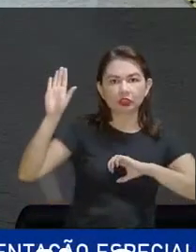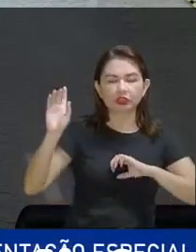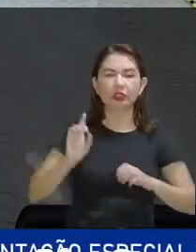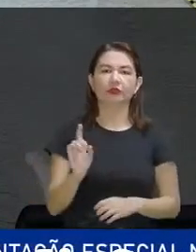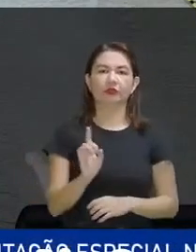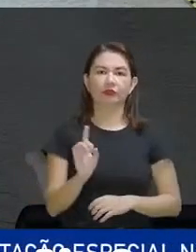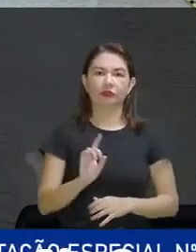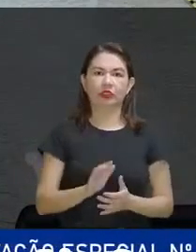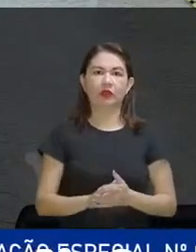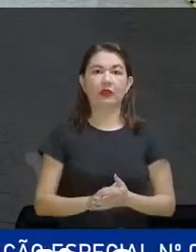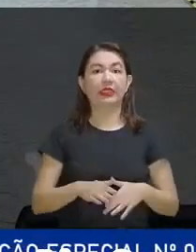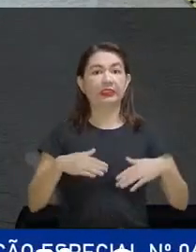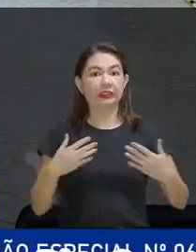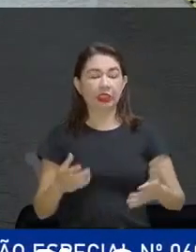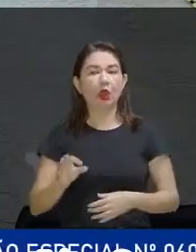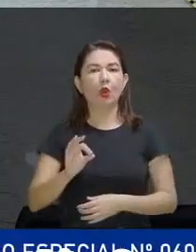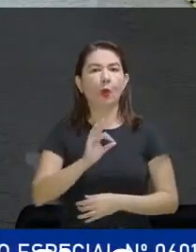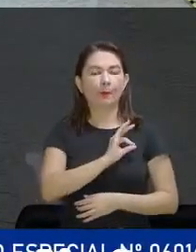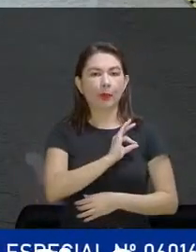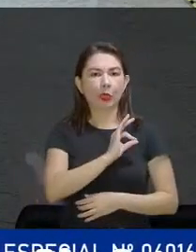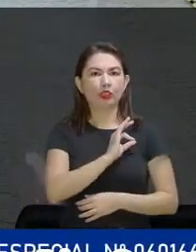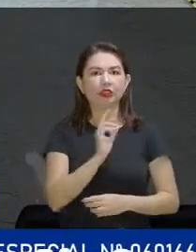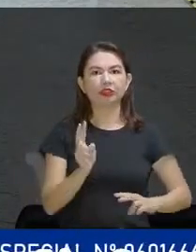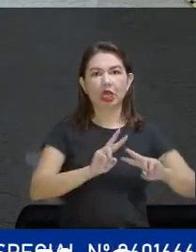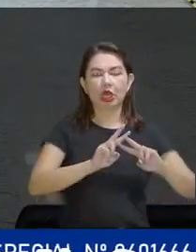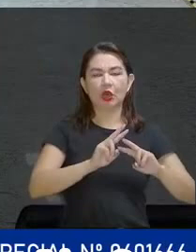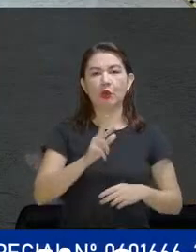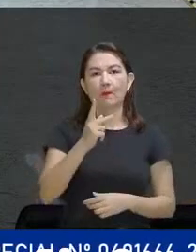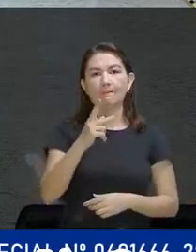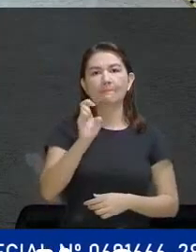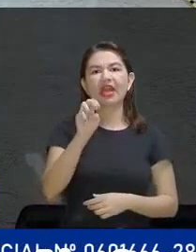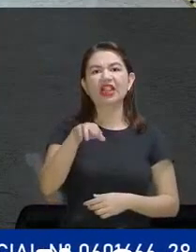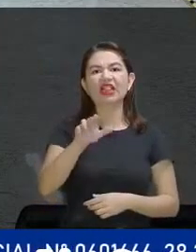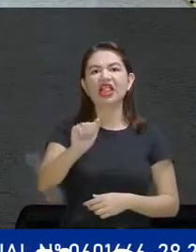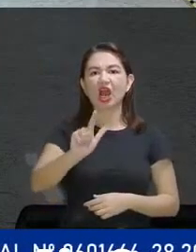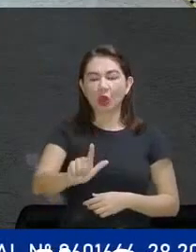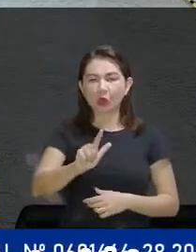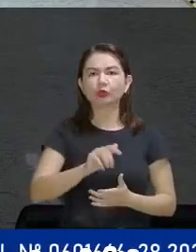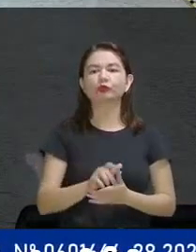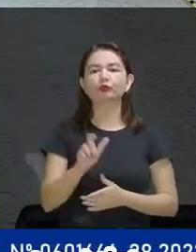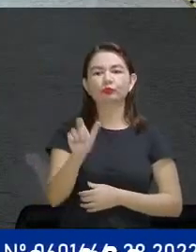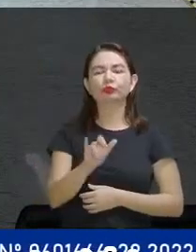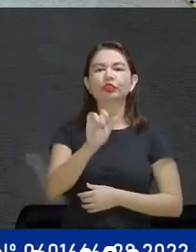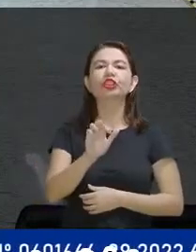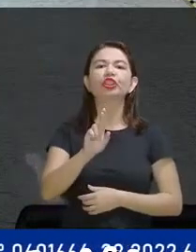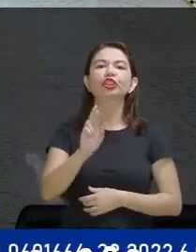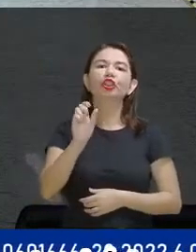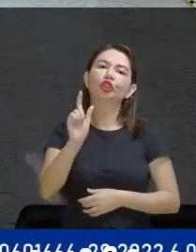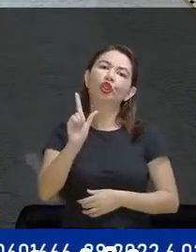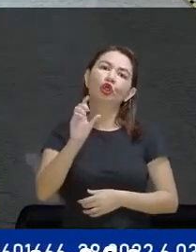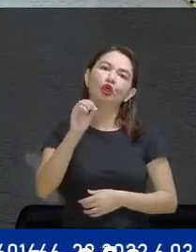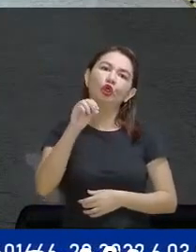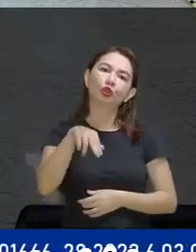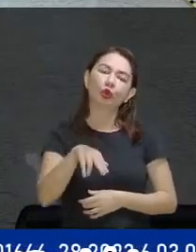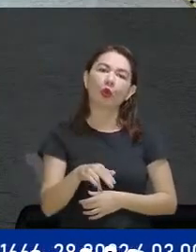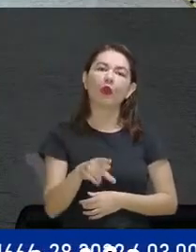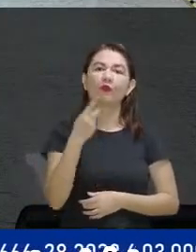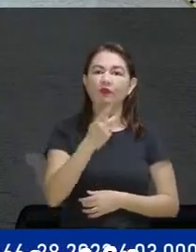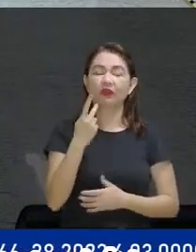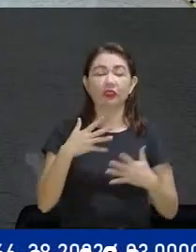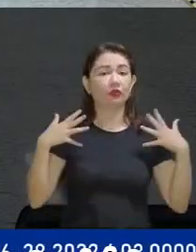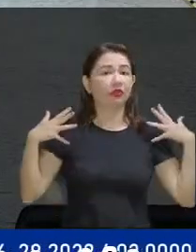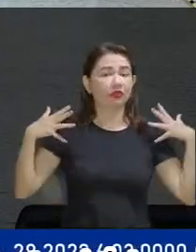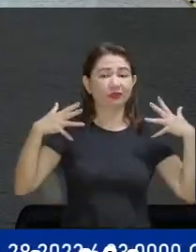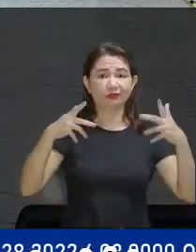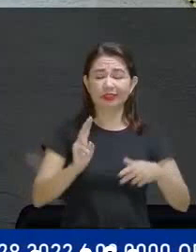E o policial penal Welton Leite Nascimento acrescentou que o senhor Irlon Sarmento de Moraes informou que todos